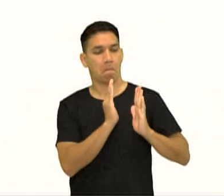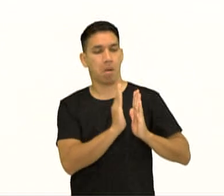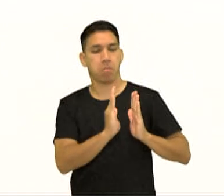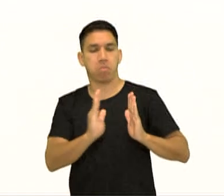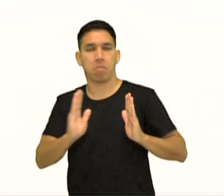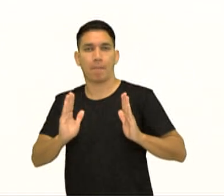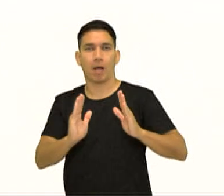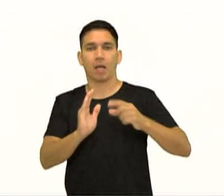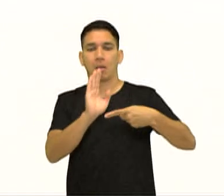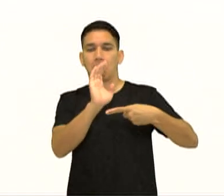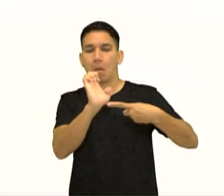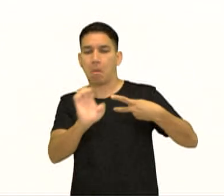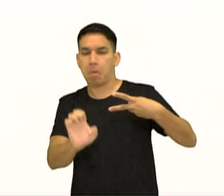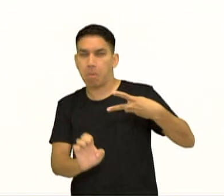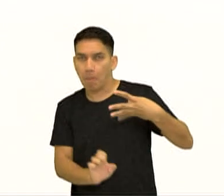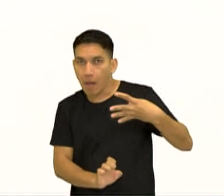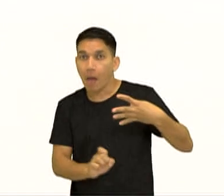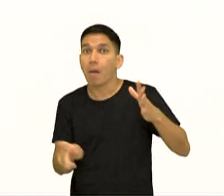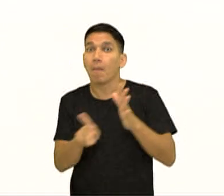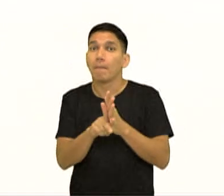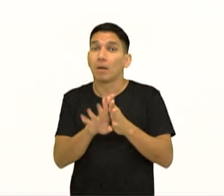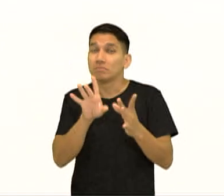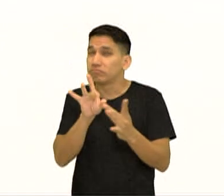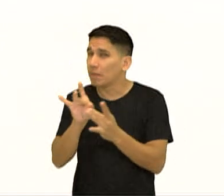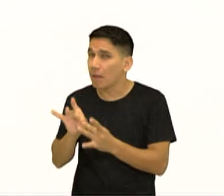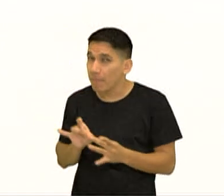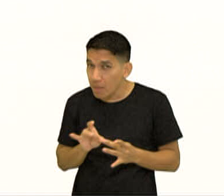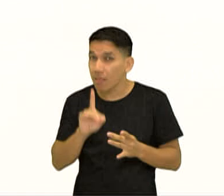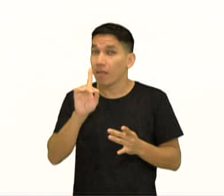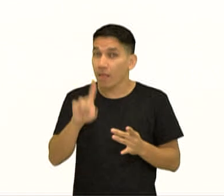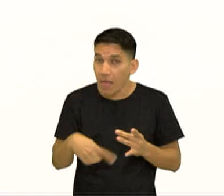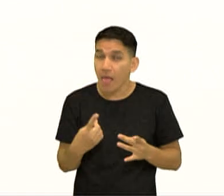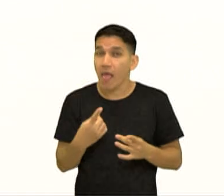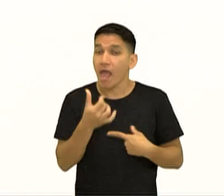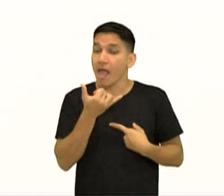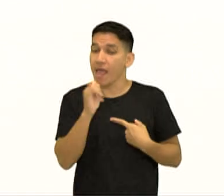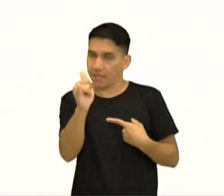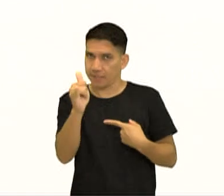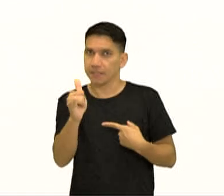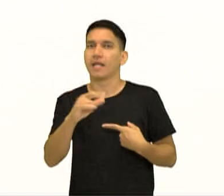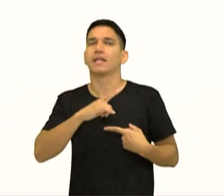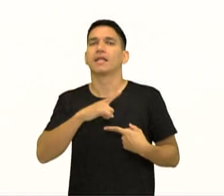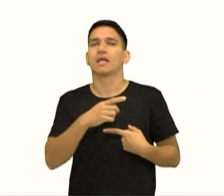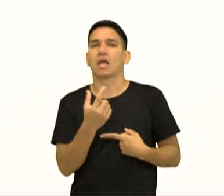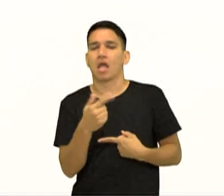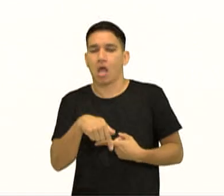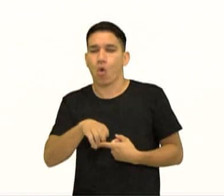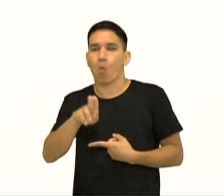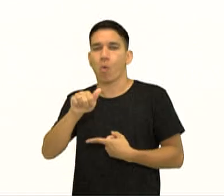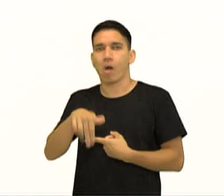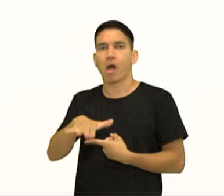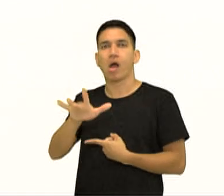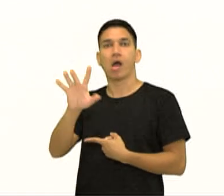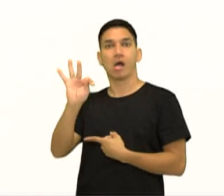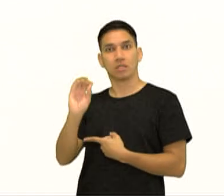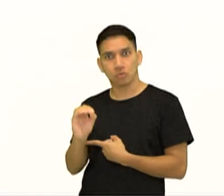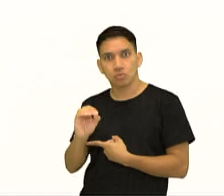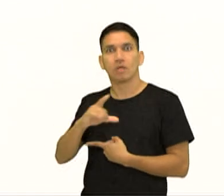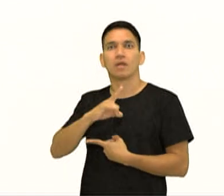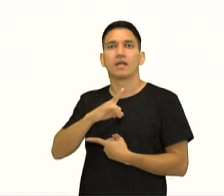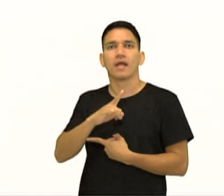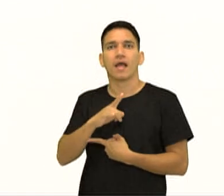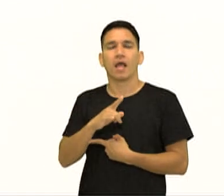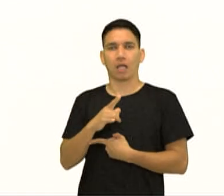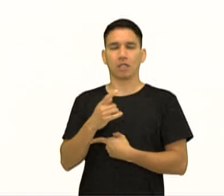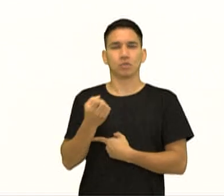certa quantidade bem definida de energia, que é chamada de quantum, levando em conta valores exatos de energia de